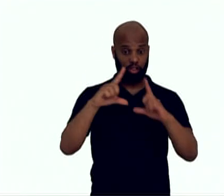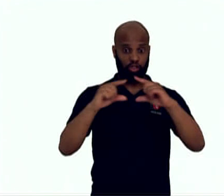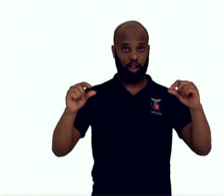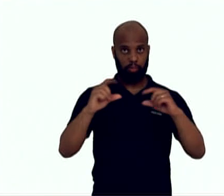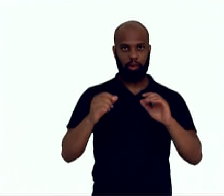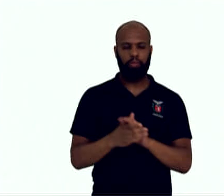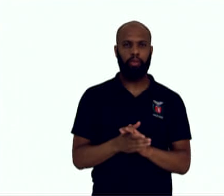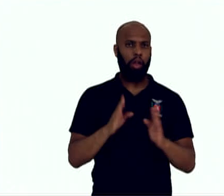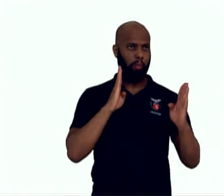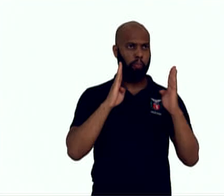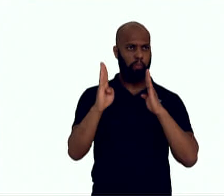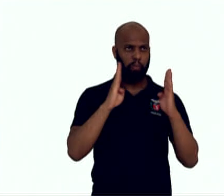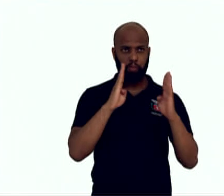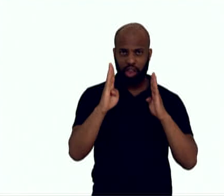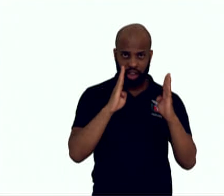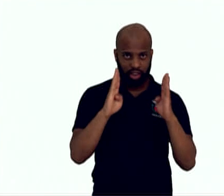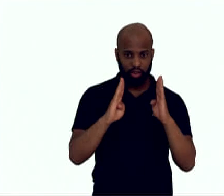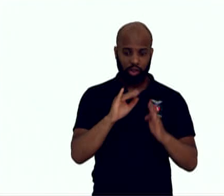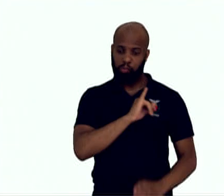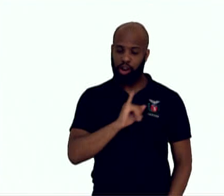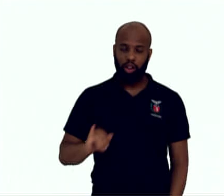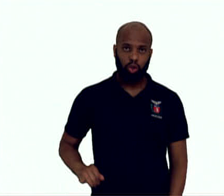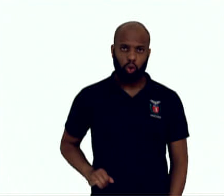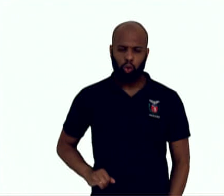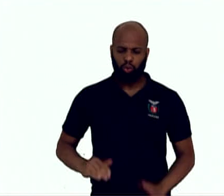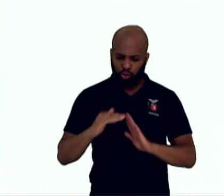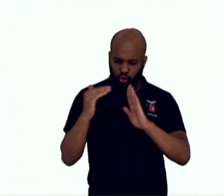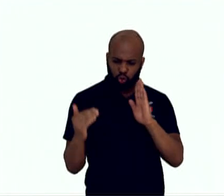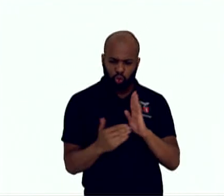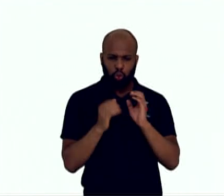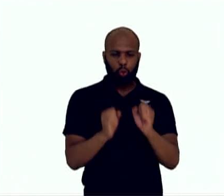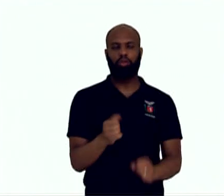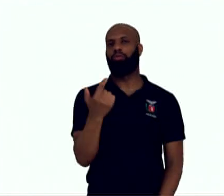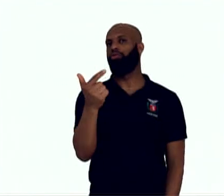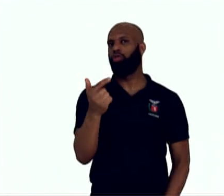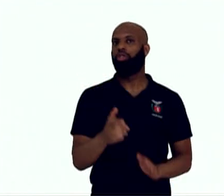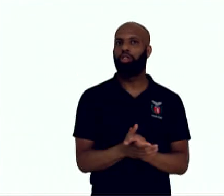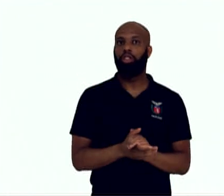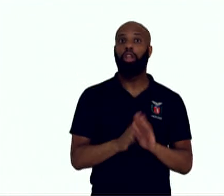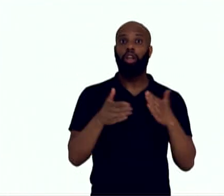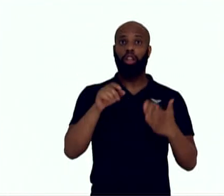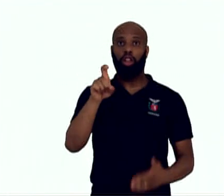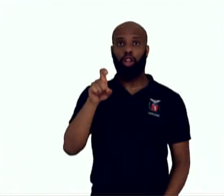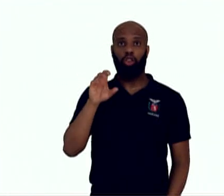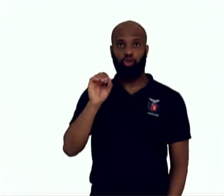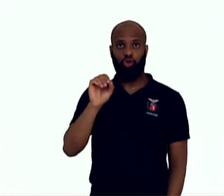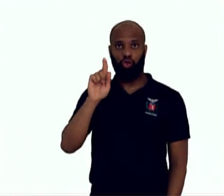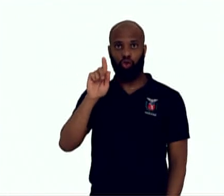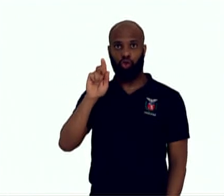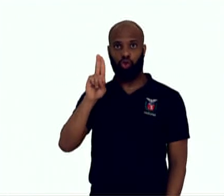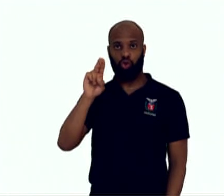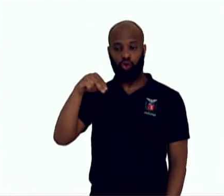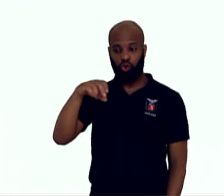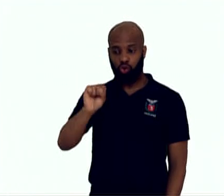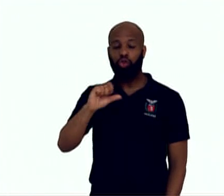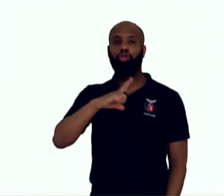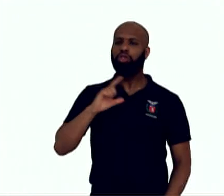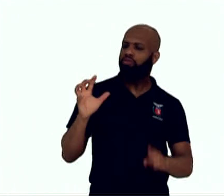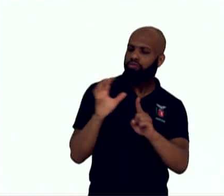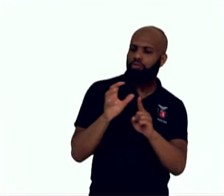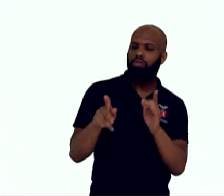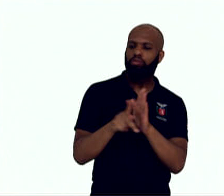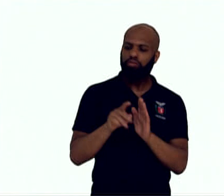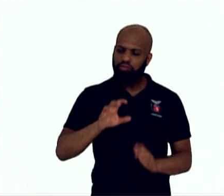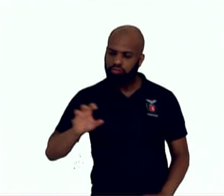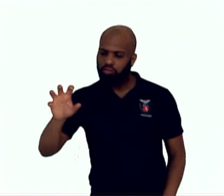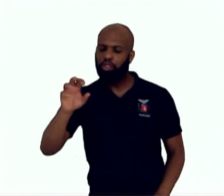imperador não tinha tanto poder, havia o imperador, mas não tinha tanto poder. E, na verdade, os shoguns tinham uma forte influência nas